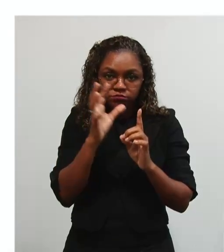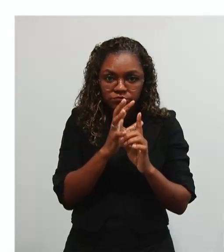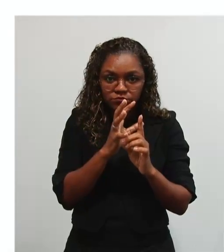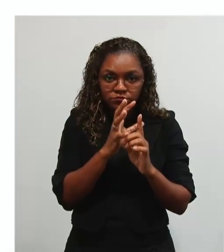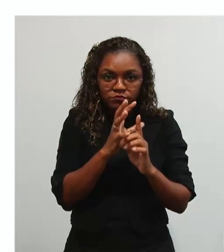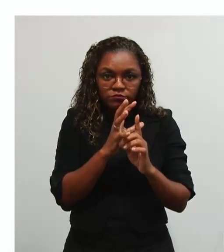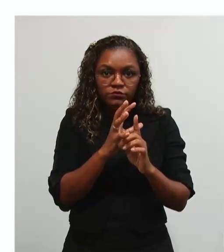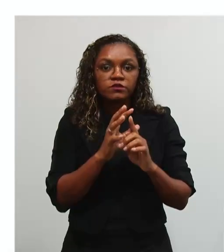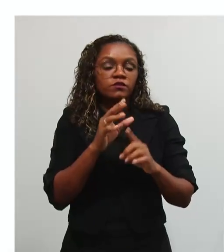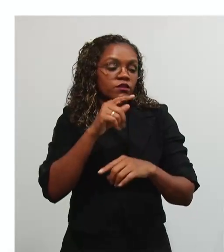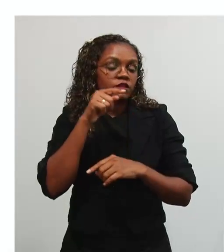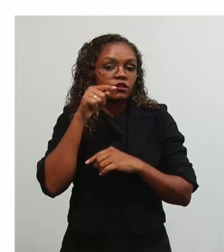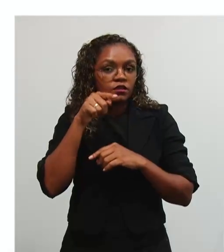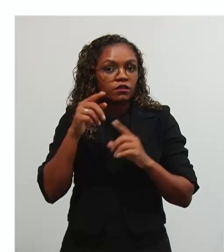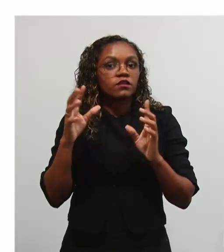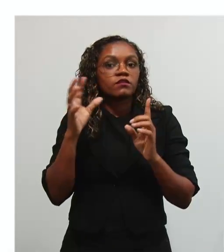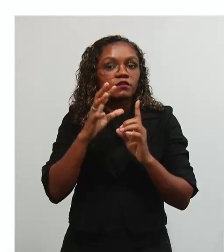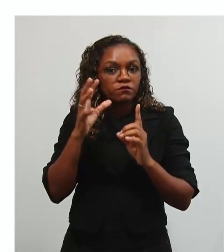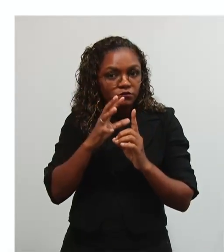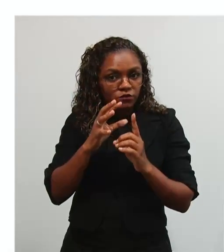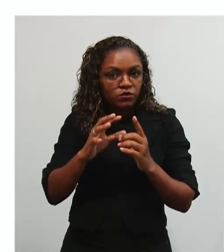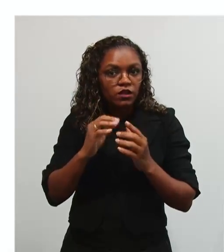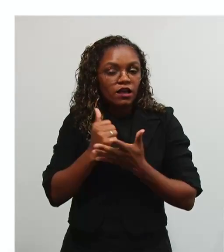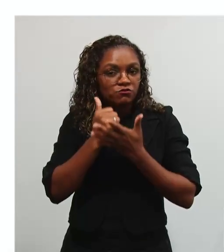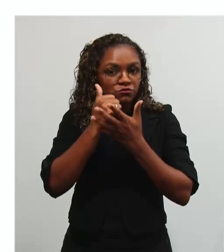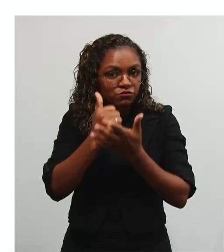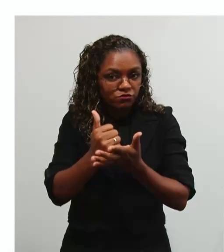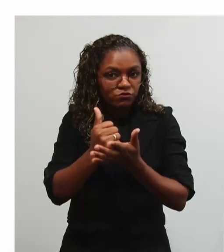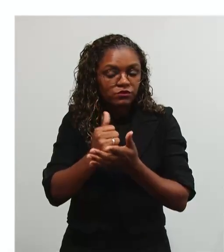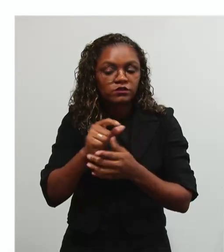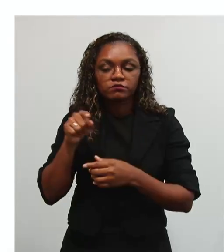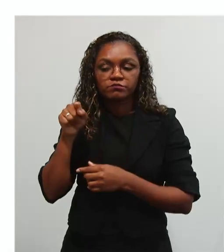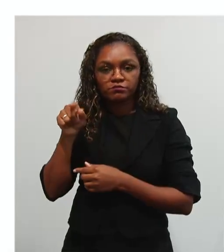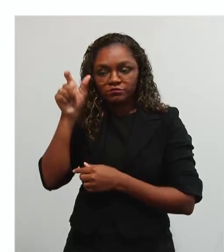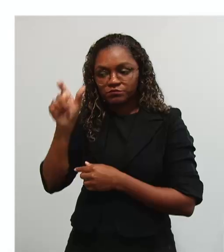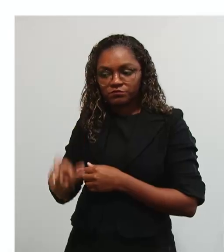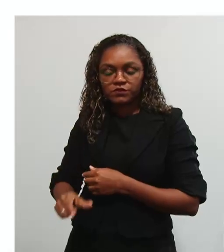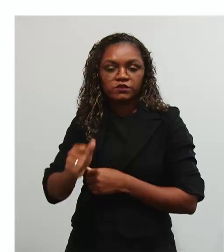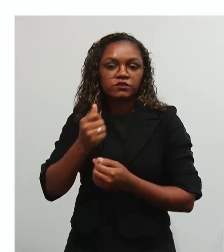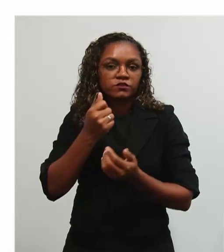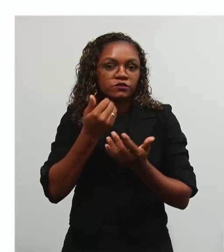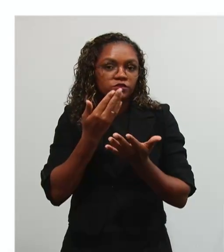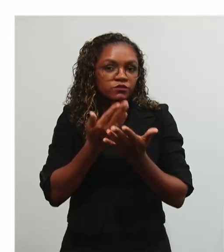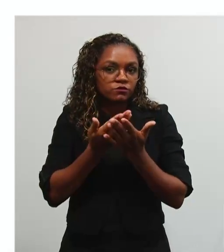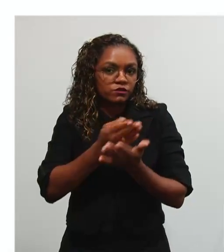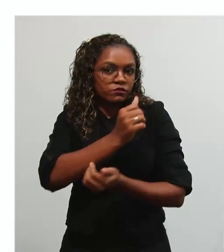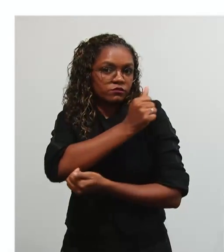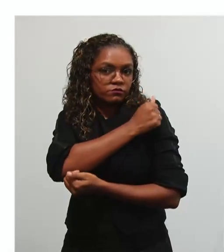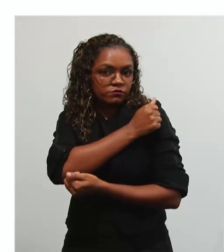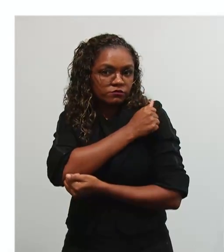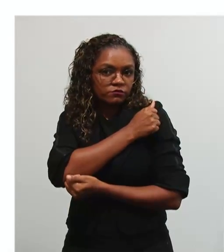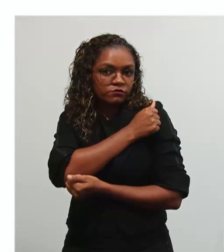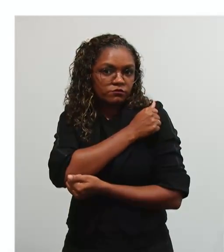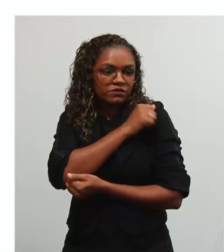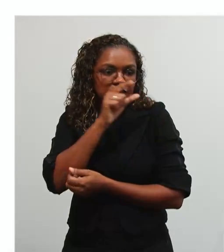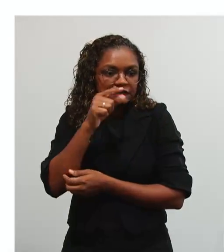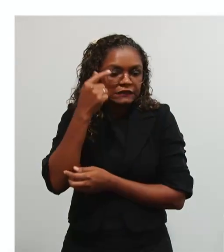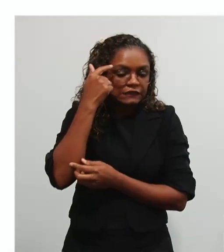profissional dada no ensino médio influi em relação a essa segurança do estudante, essa certeza em relação à escolha do